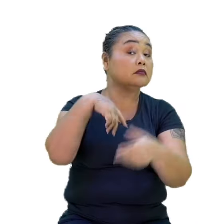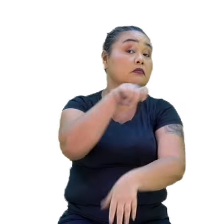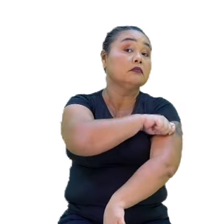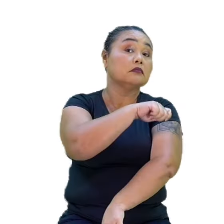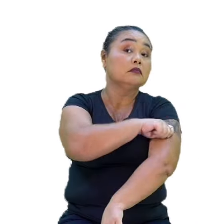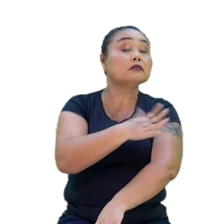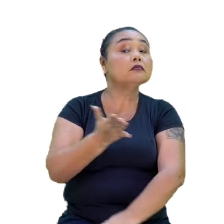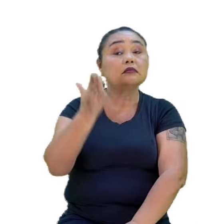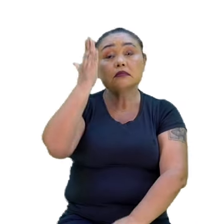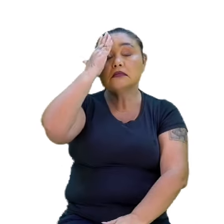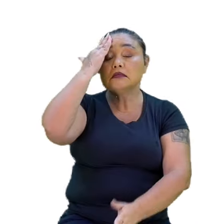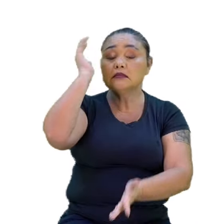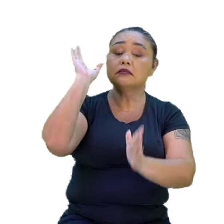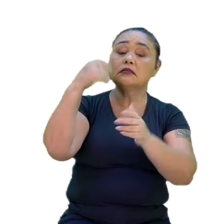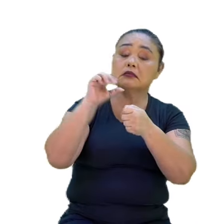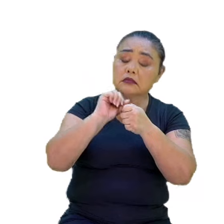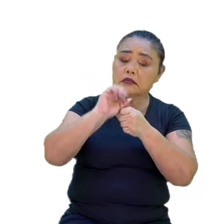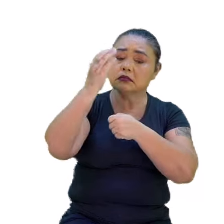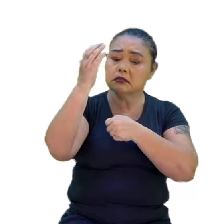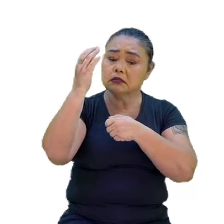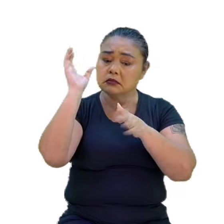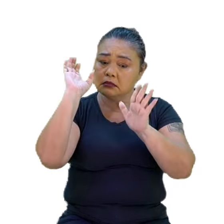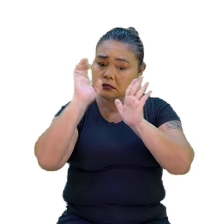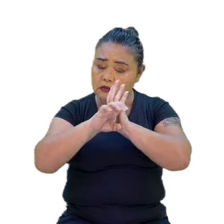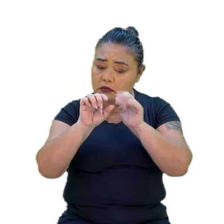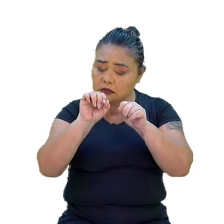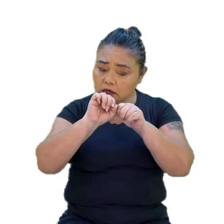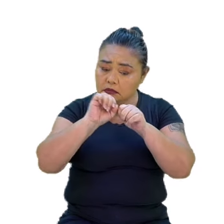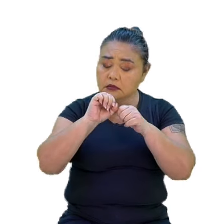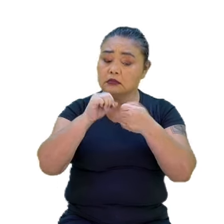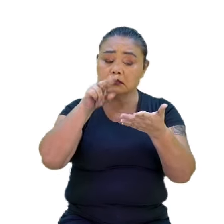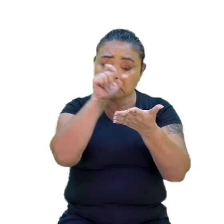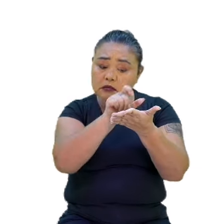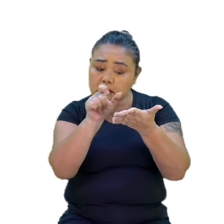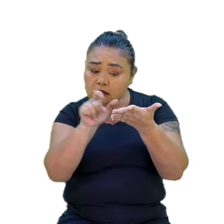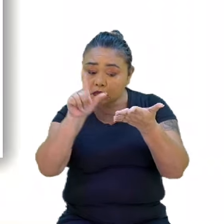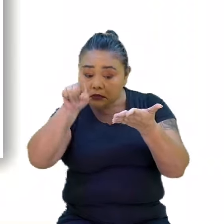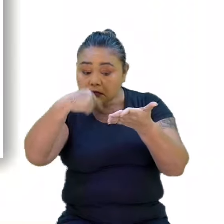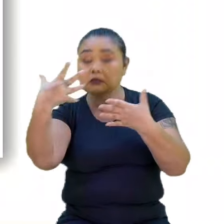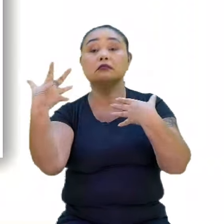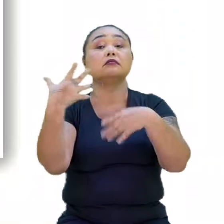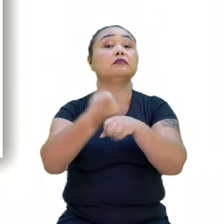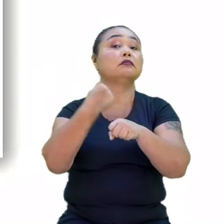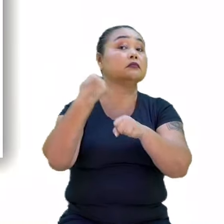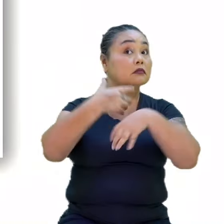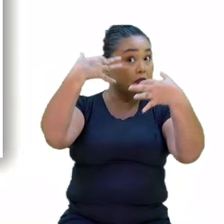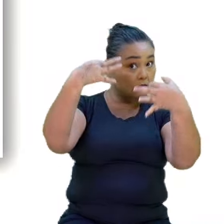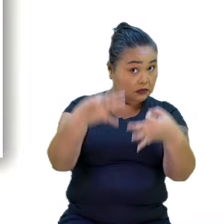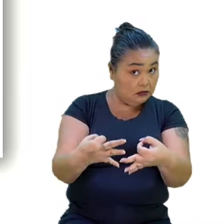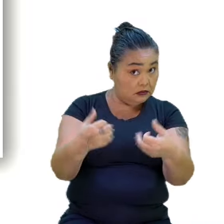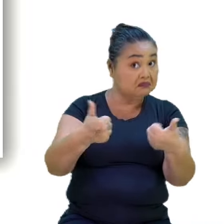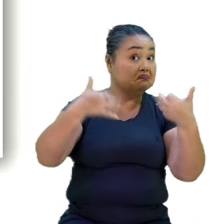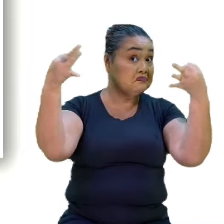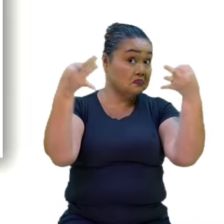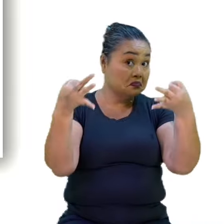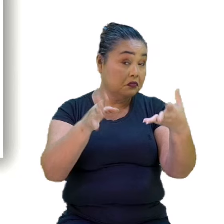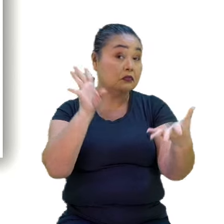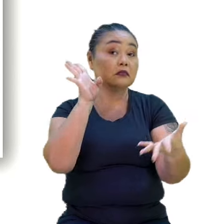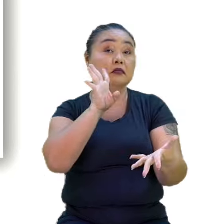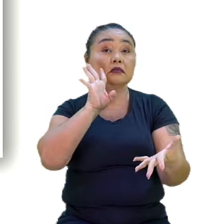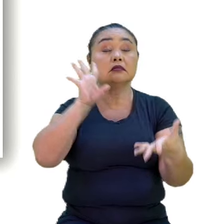entendam os conceitos interprete as questões e saibam calcular tá certo perfeito beleza e aí Claro a revisão de tudo aqui olha